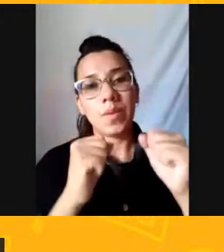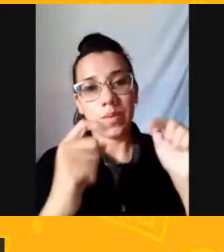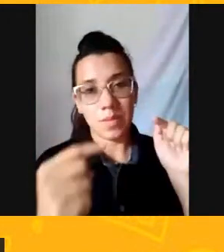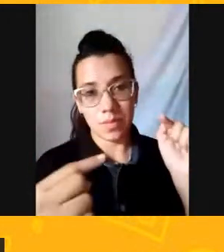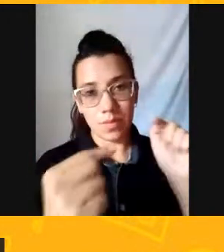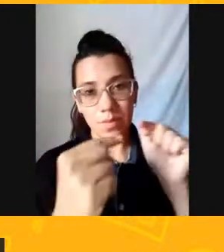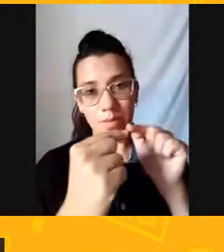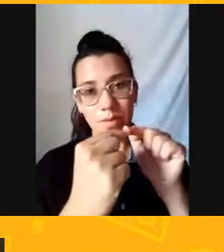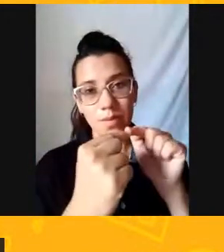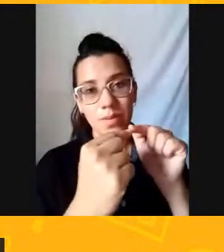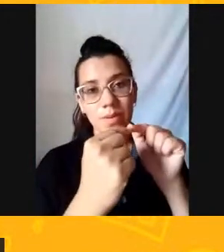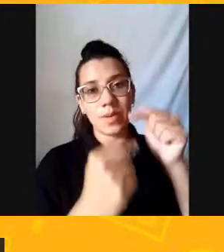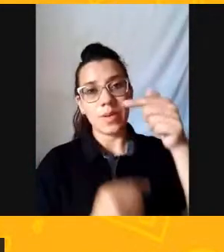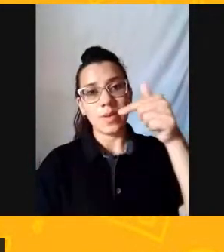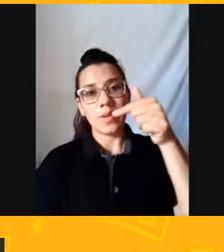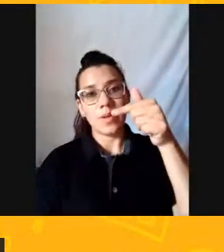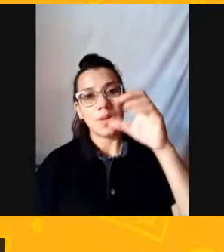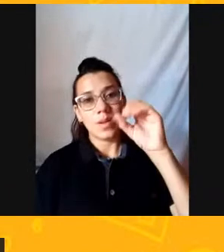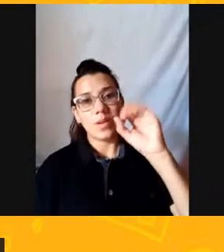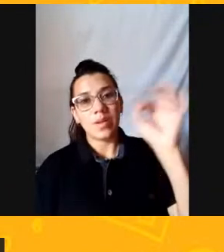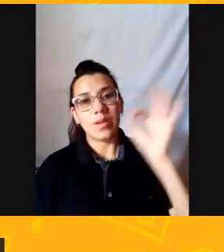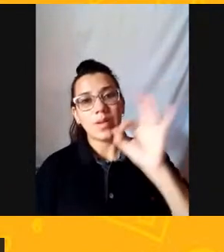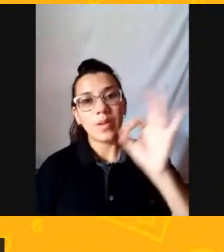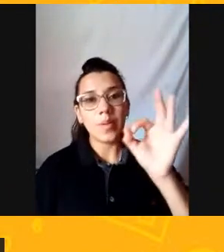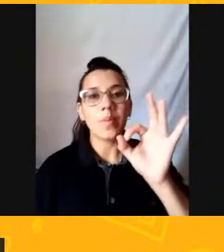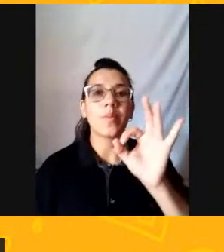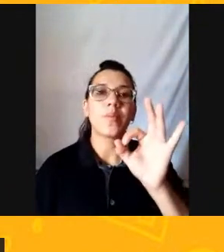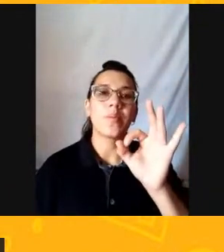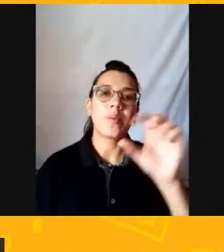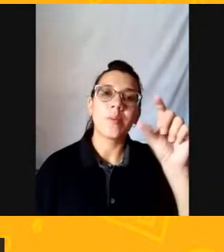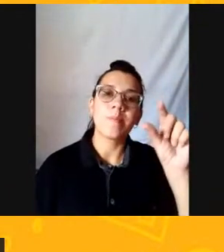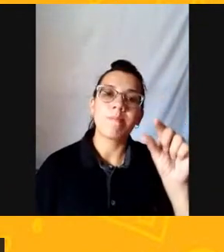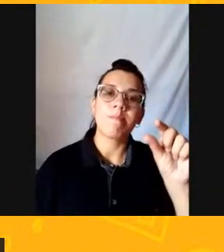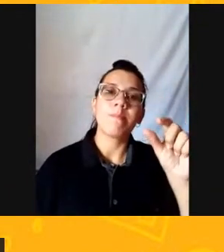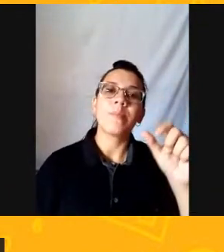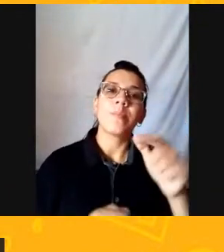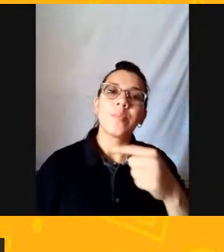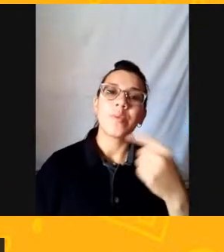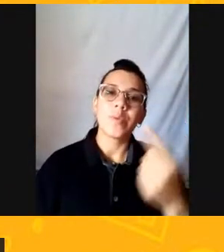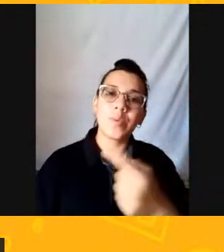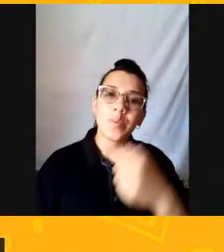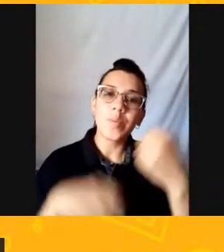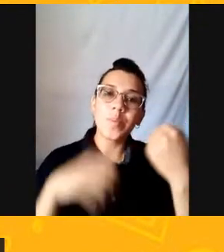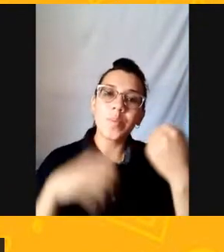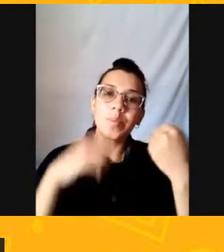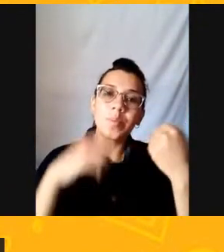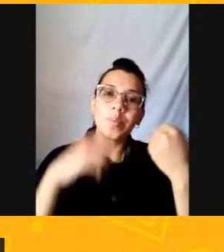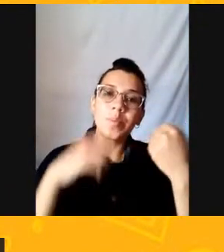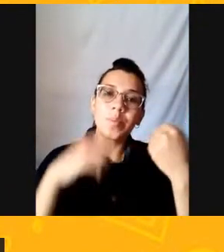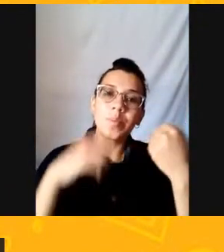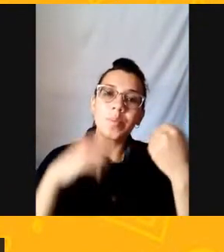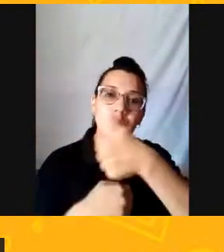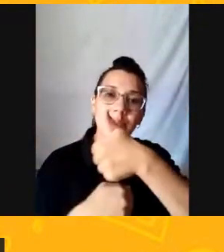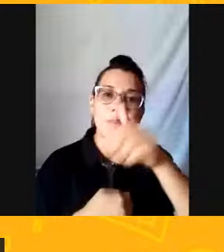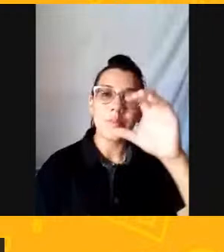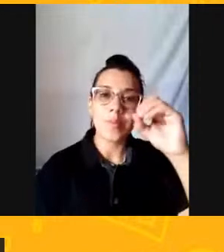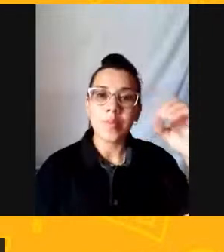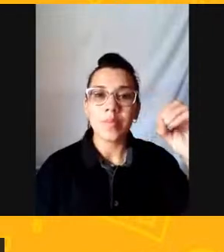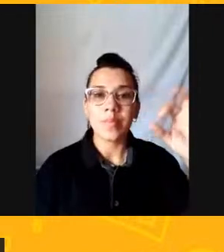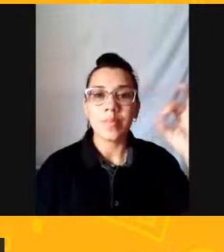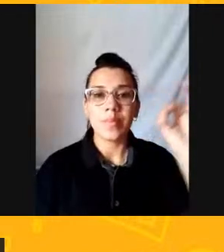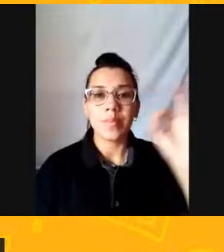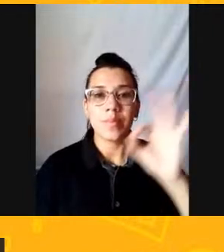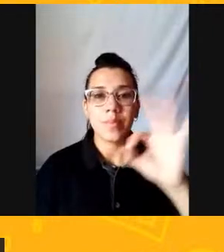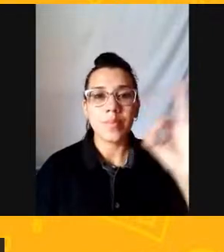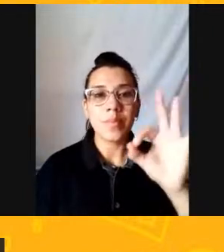% Porque 70% É muito pouco Vamos ser 100% Ou 110% Vamos ser super humanos Porque o que é bom O que é ruim Tá